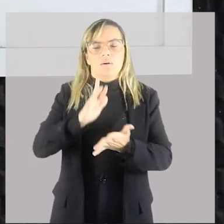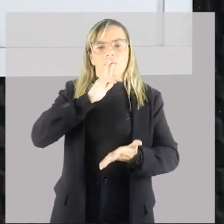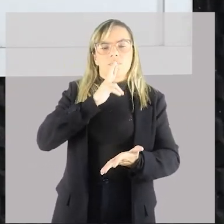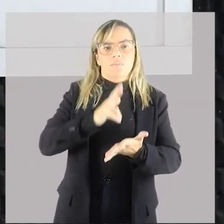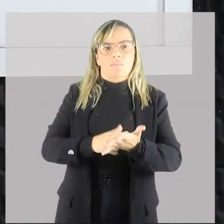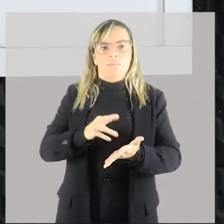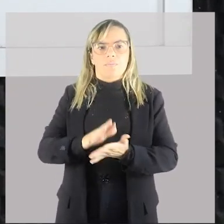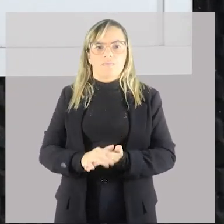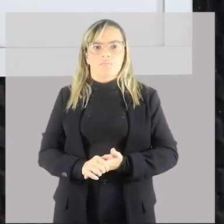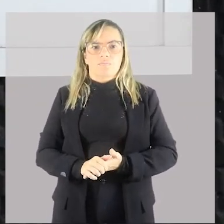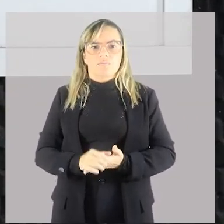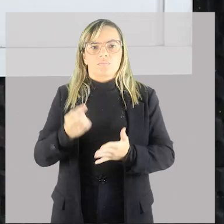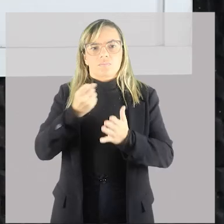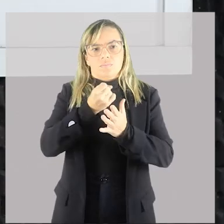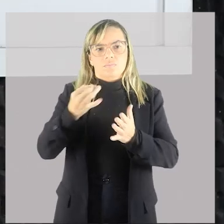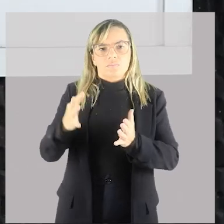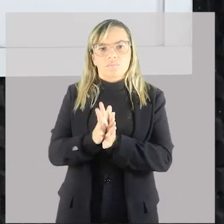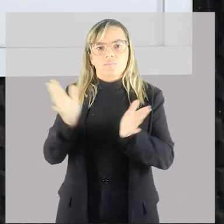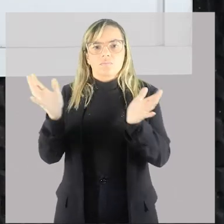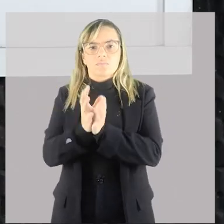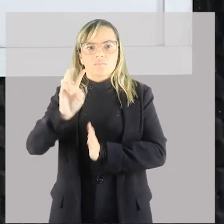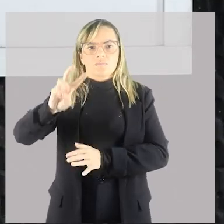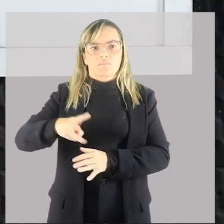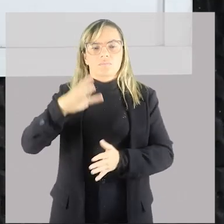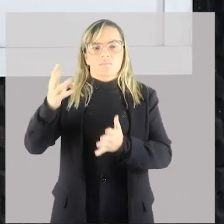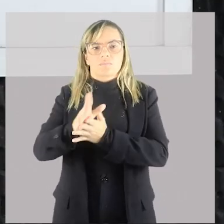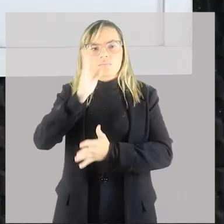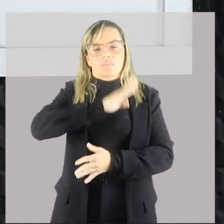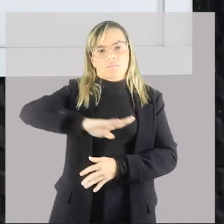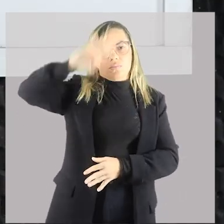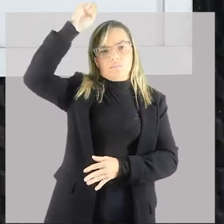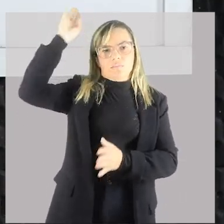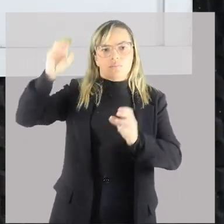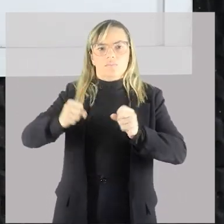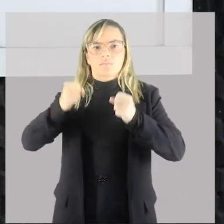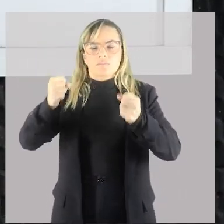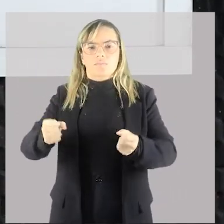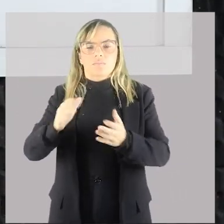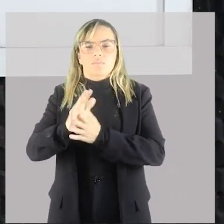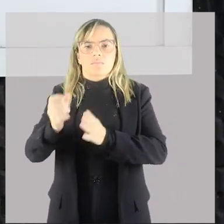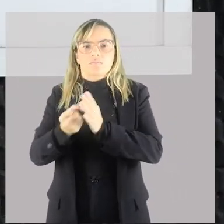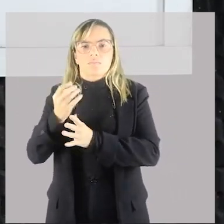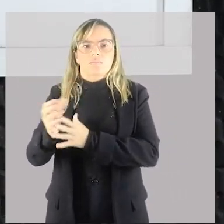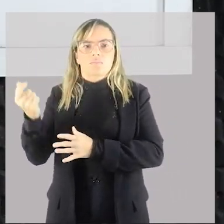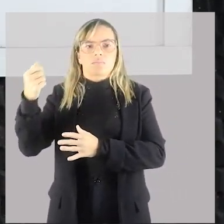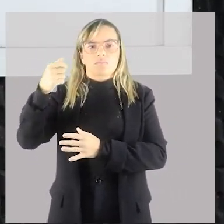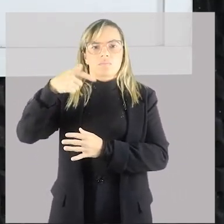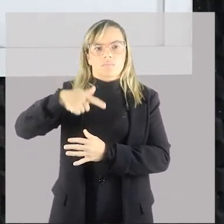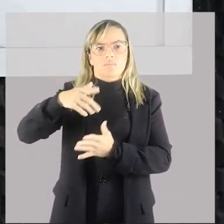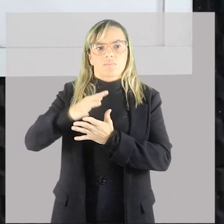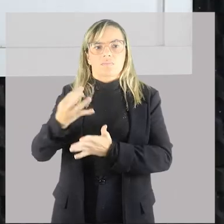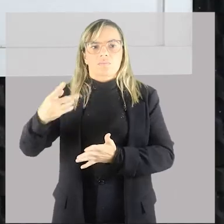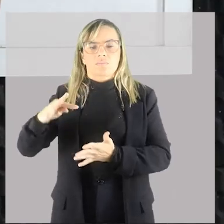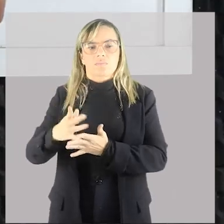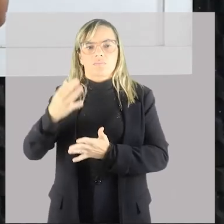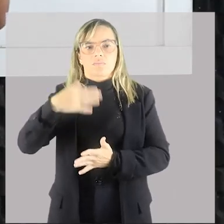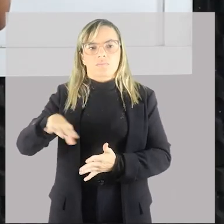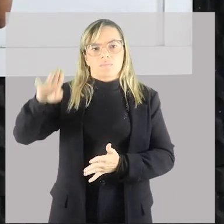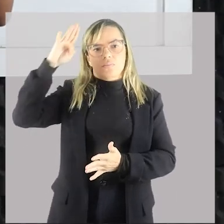esse exercício. Quantas comissões com 3 bombeiros podemos formar com 7 tenentes? Então, você vai ter um